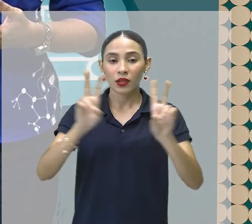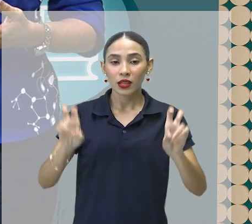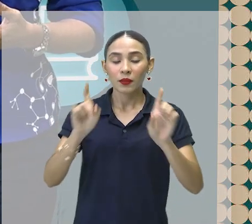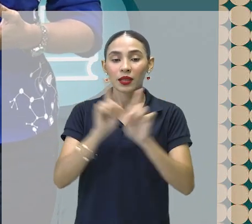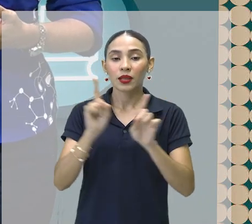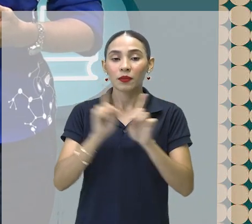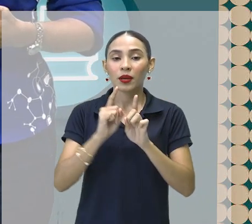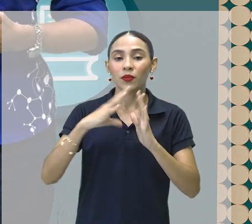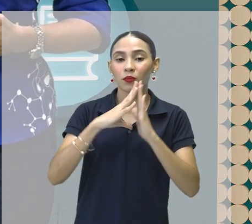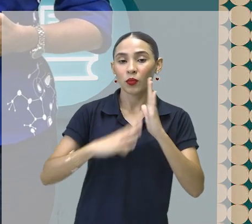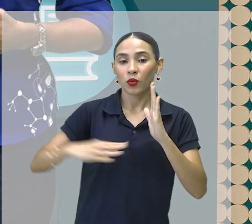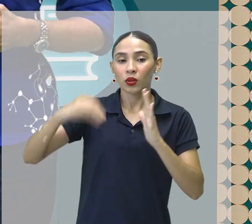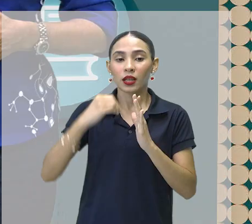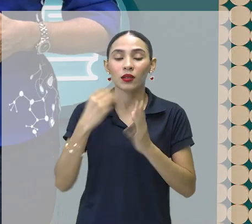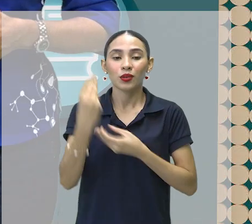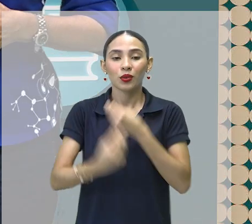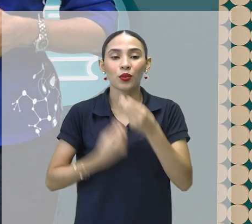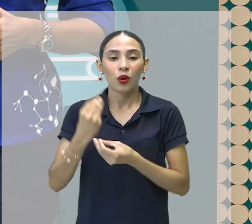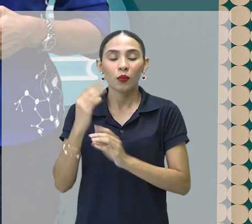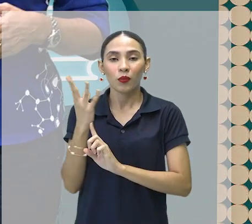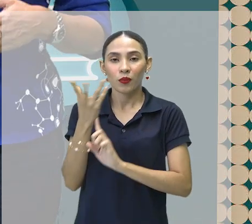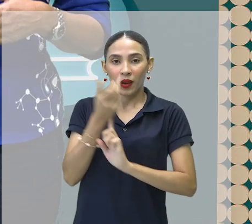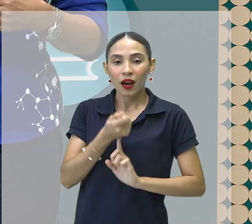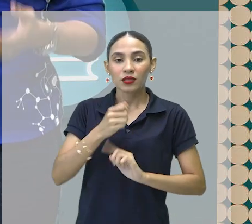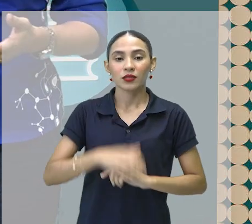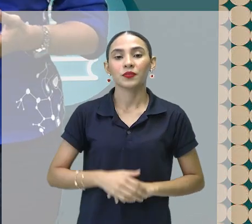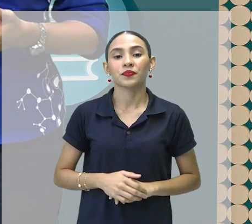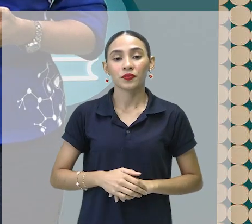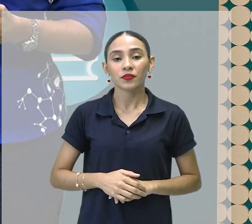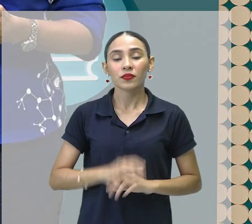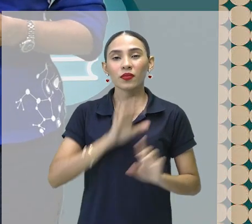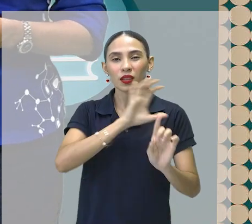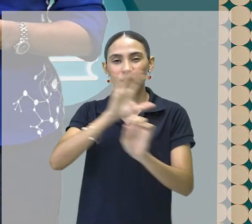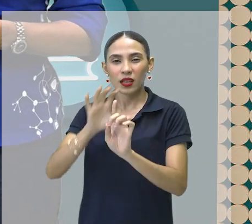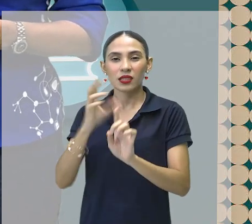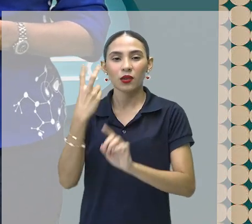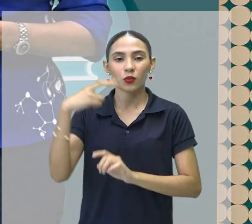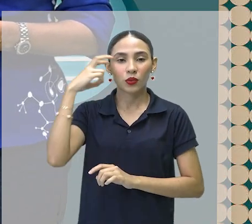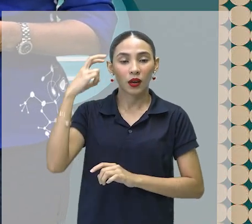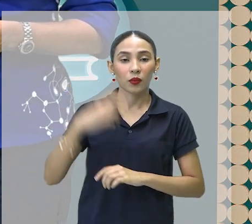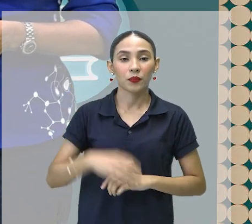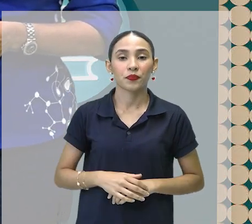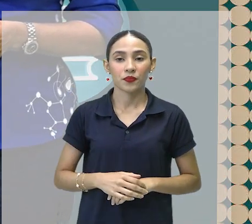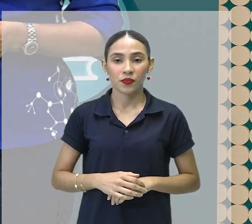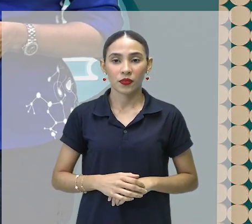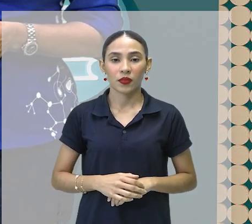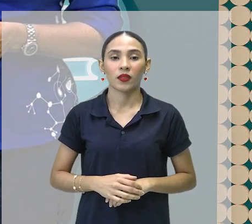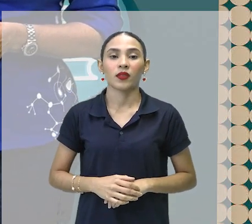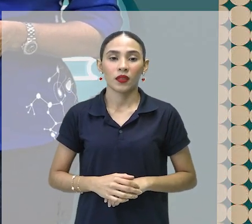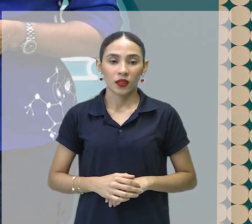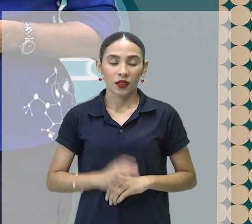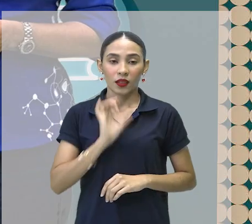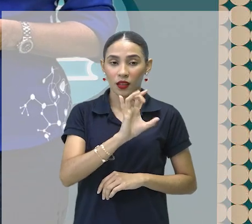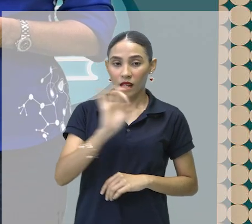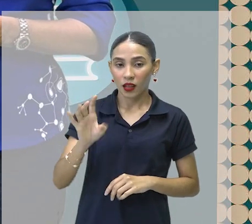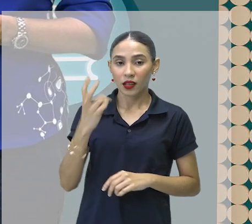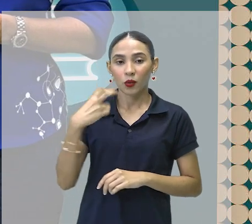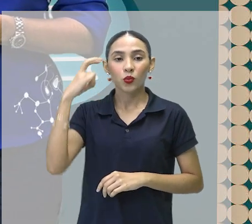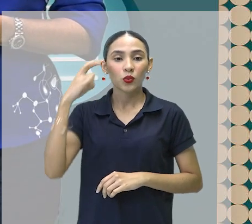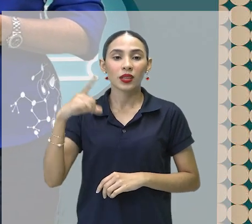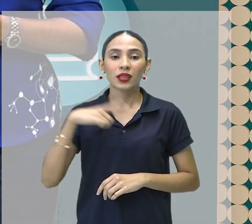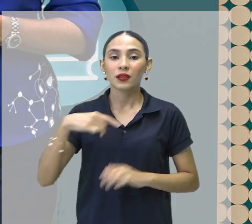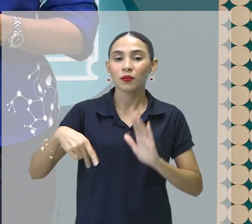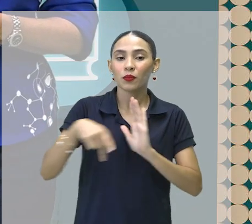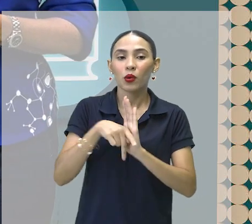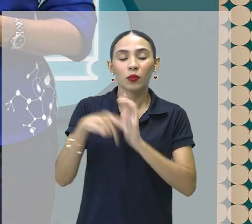o estilo e a forma das obras de arte. Influências culturais. Cada cultura tem suas